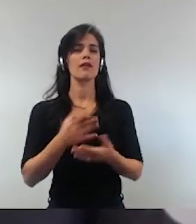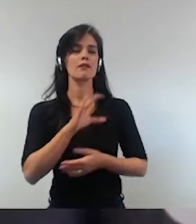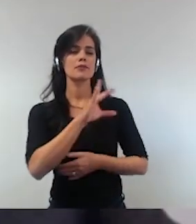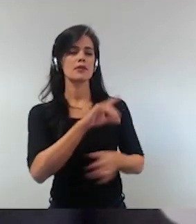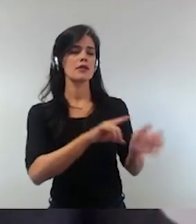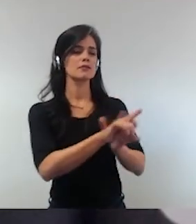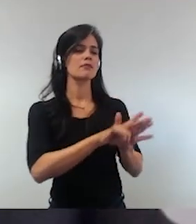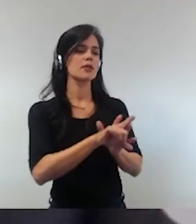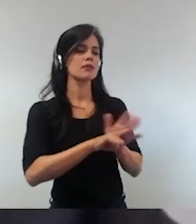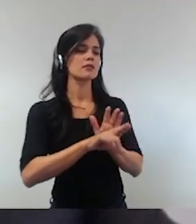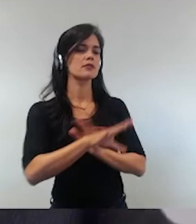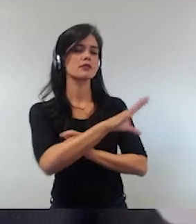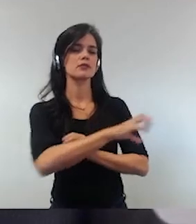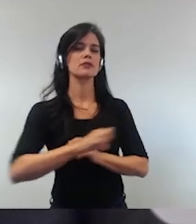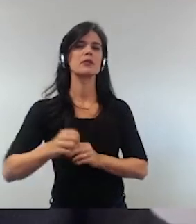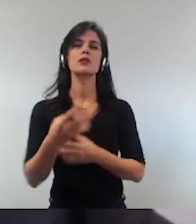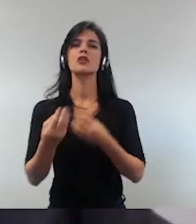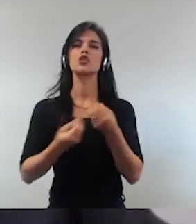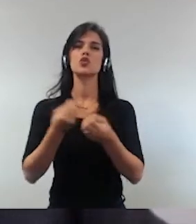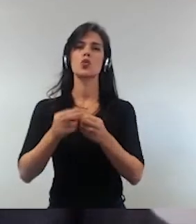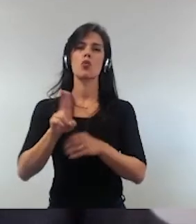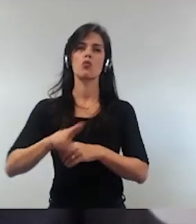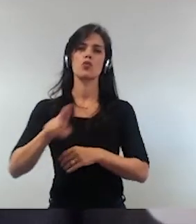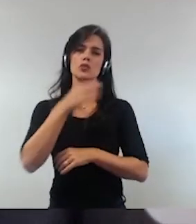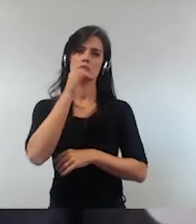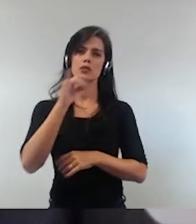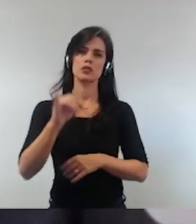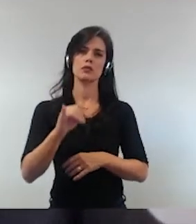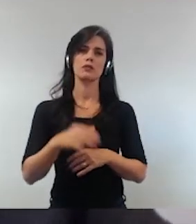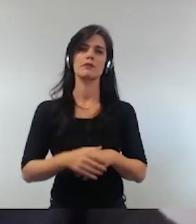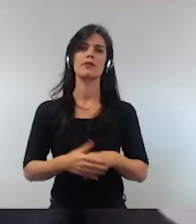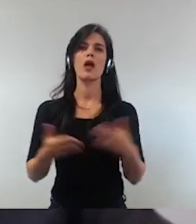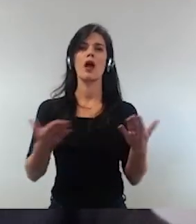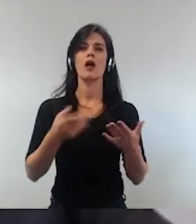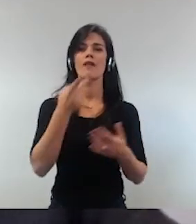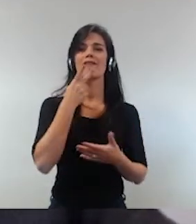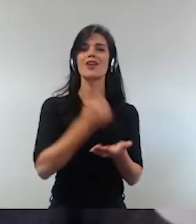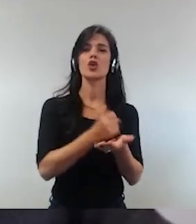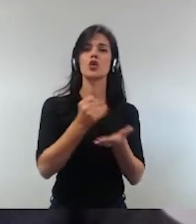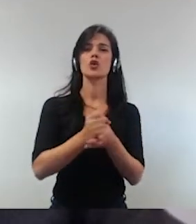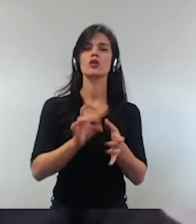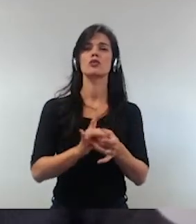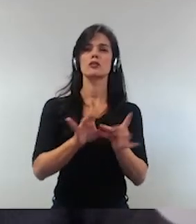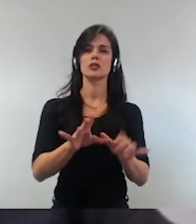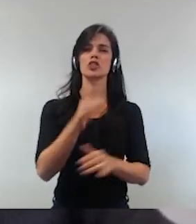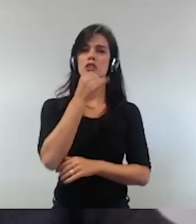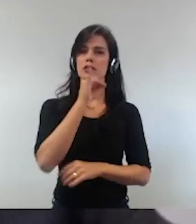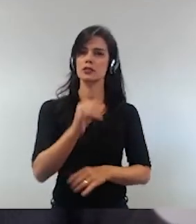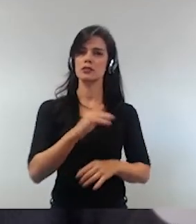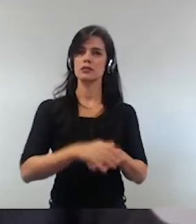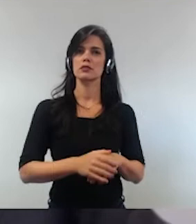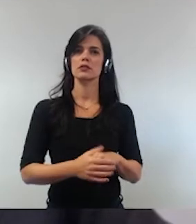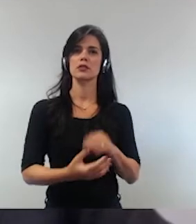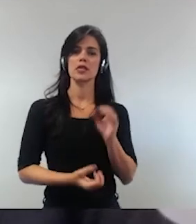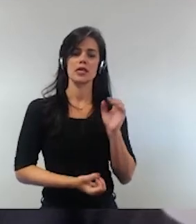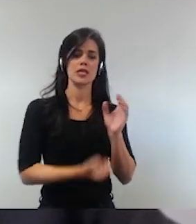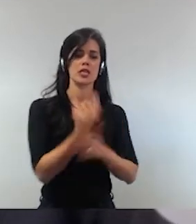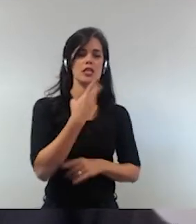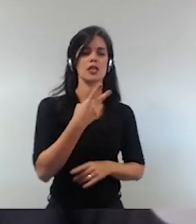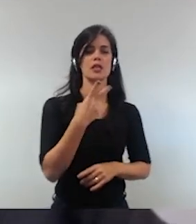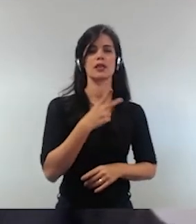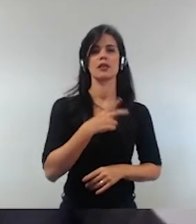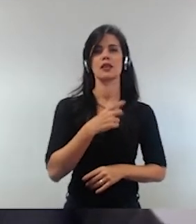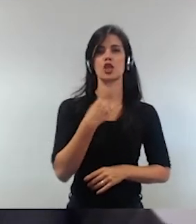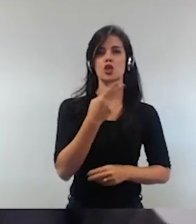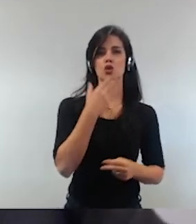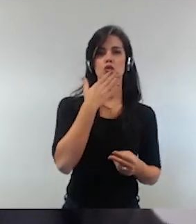da geração, por exemplo, da transmissão. E aí, indo agora, vamos falar dos contratos de concessão. Na geração, nós temos 2 modalidades.